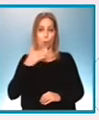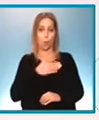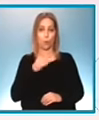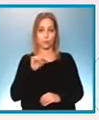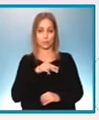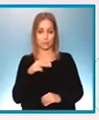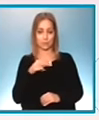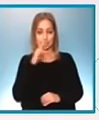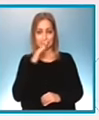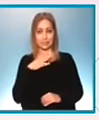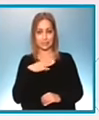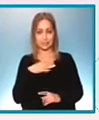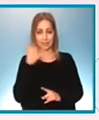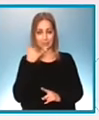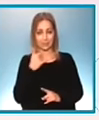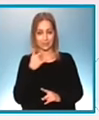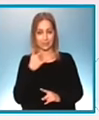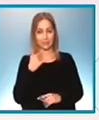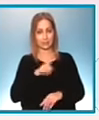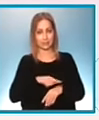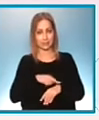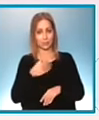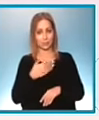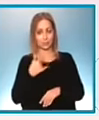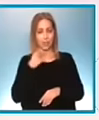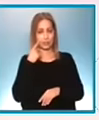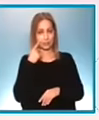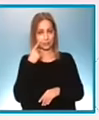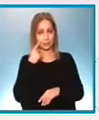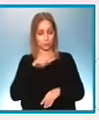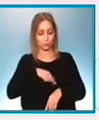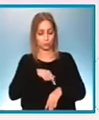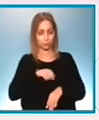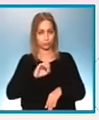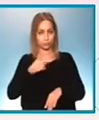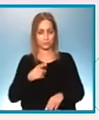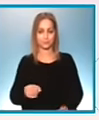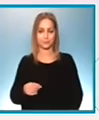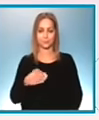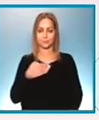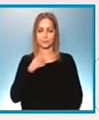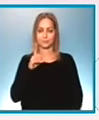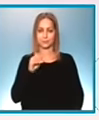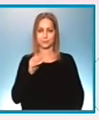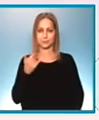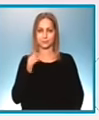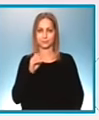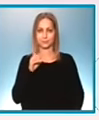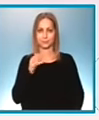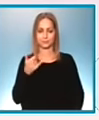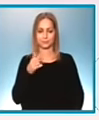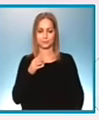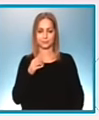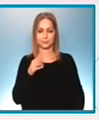Portanto, se quiser marcar ainda vai a tempo, mas atenção que o tempo passa depressa e já falta pouco tempo para o final do programa. 760, 20, 60,